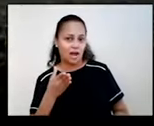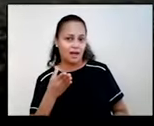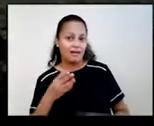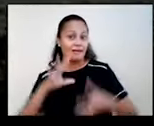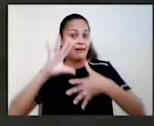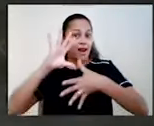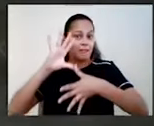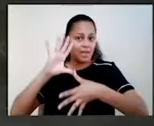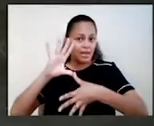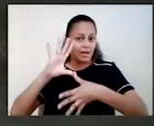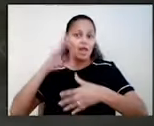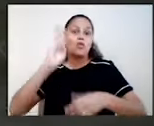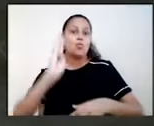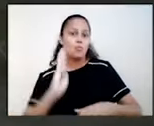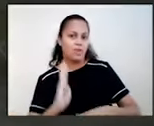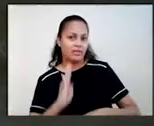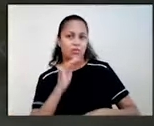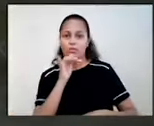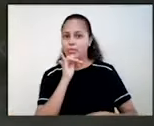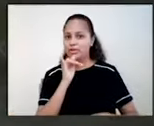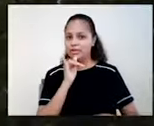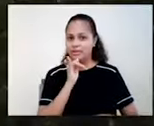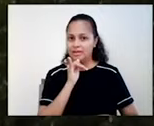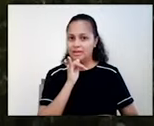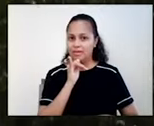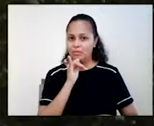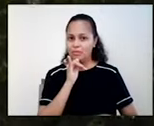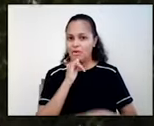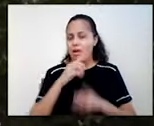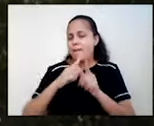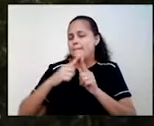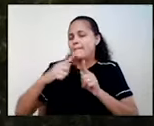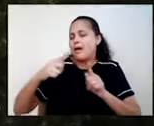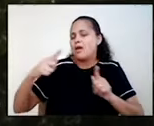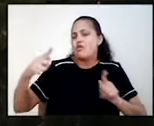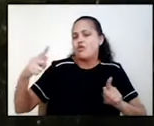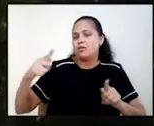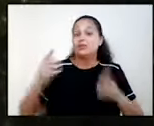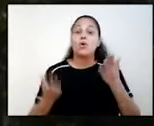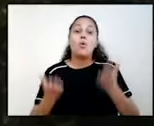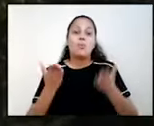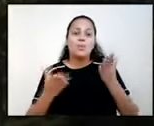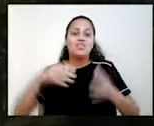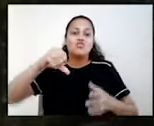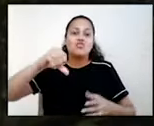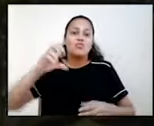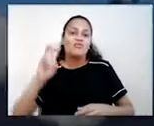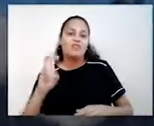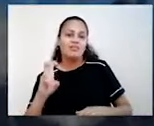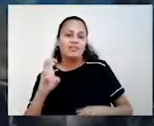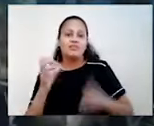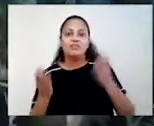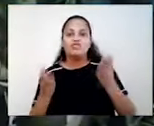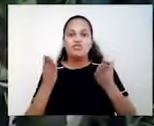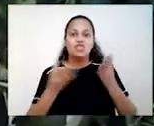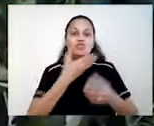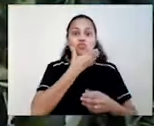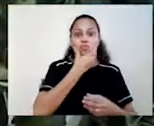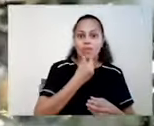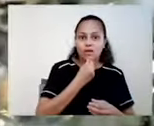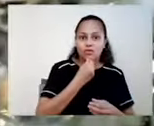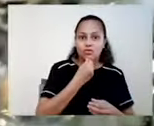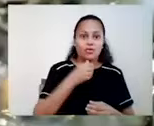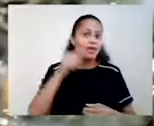Já as onças da América do Sul, no Brasil, por exemplo, são muito maiores, com pesos médios de 95 quilos